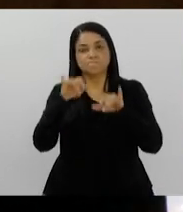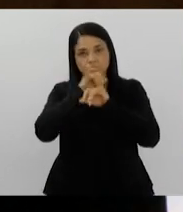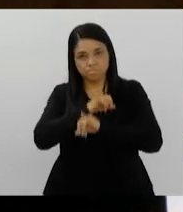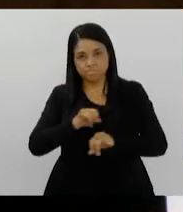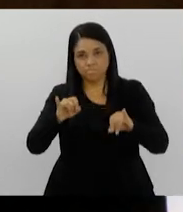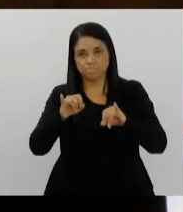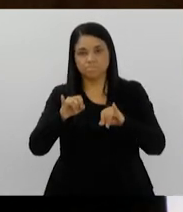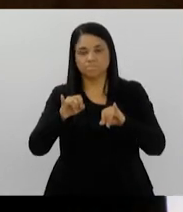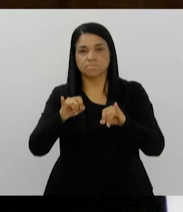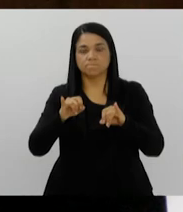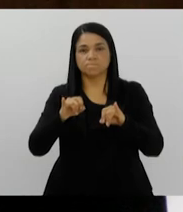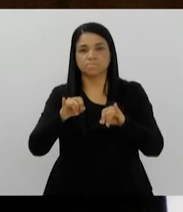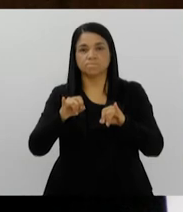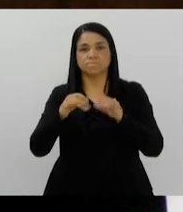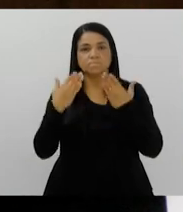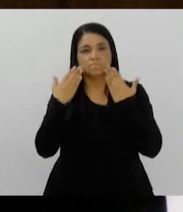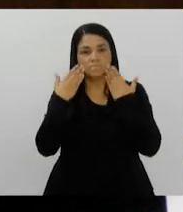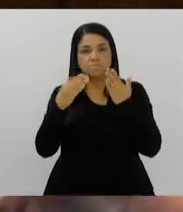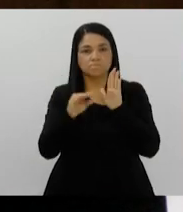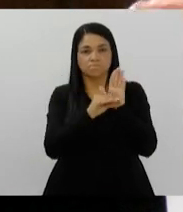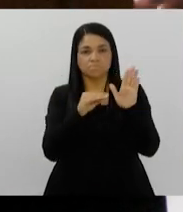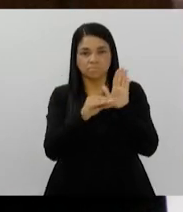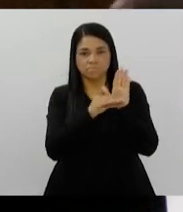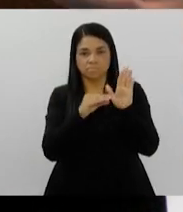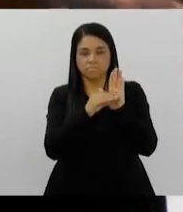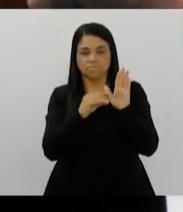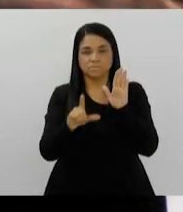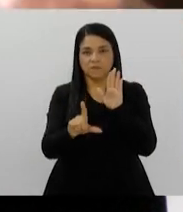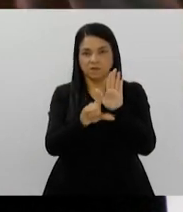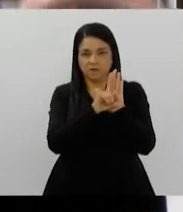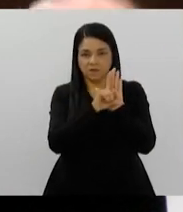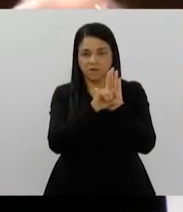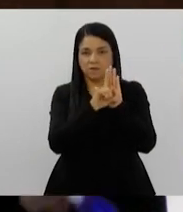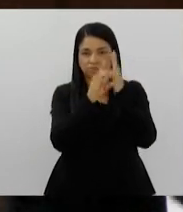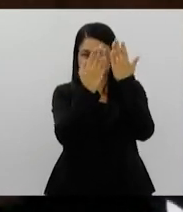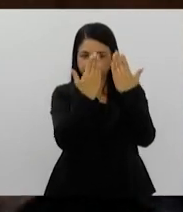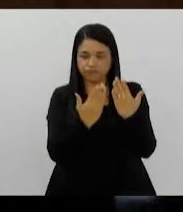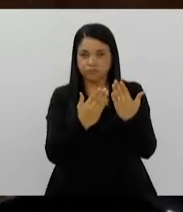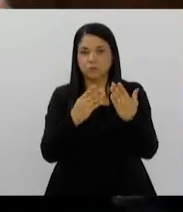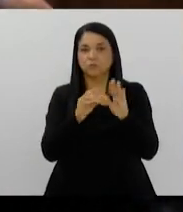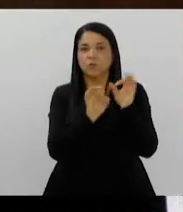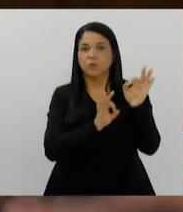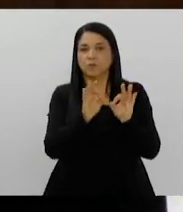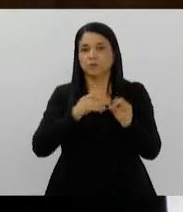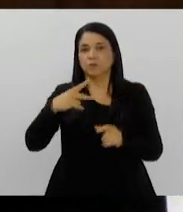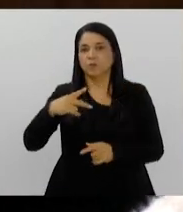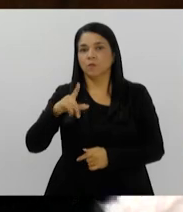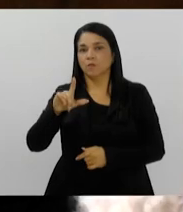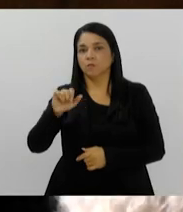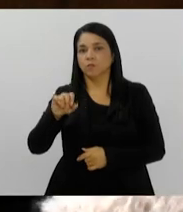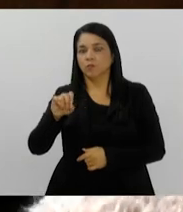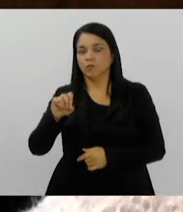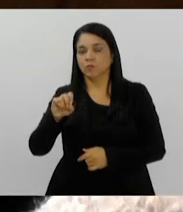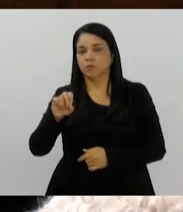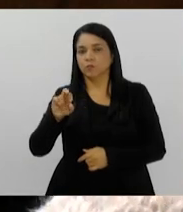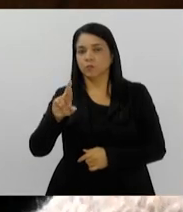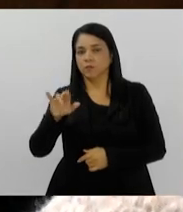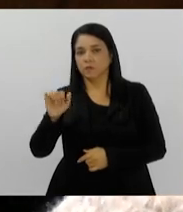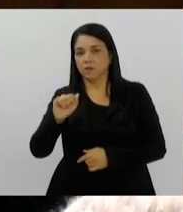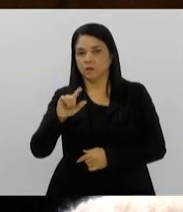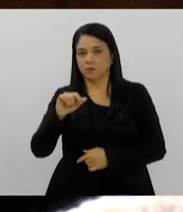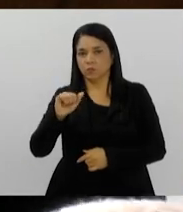Comunicado. Apresentação de emendas à Lei de Revisão do Plano Plurianual 2024-2027 e